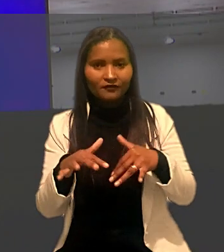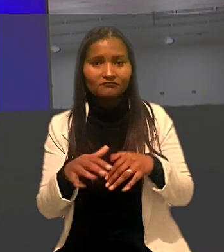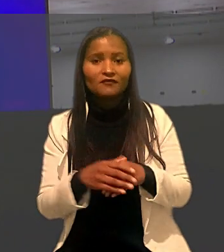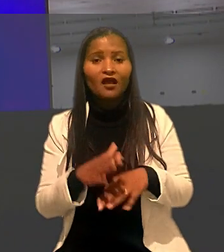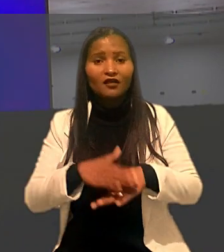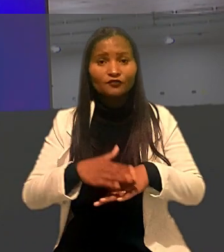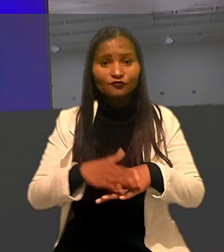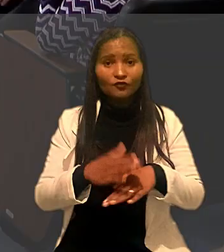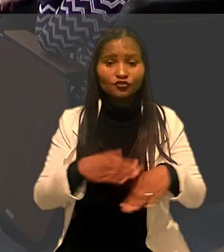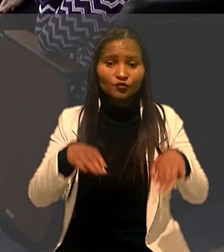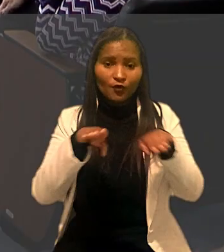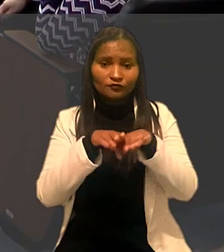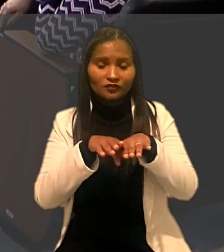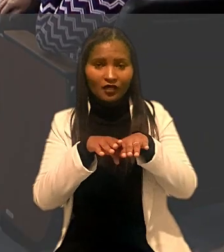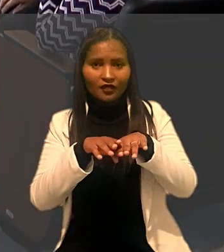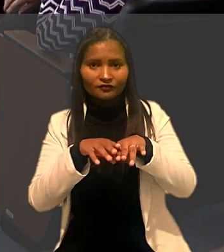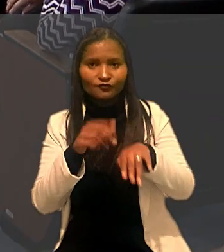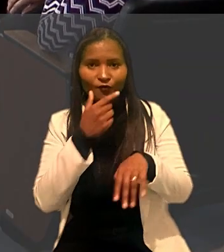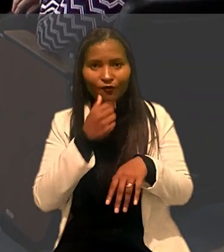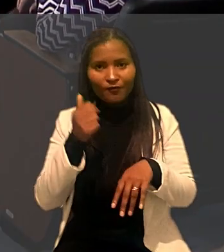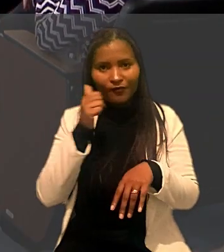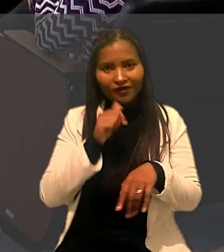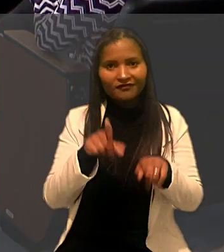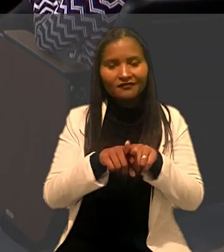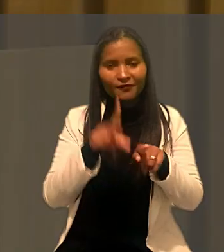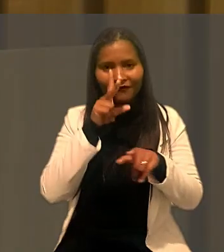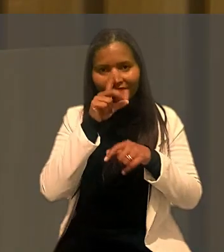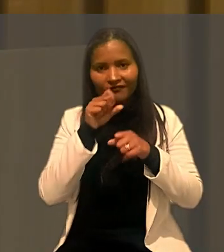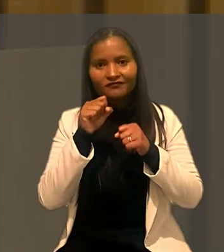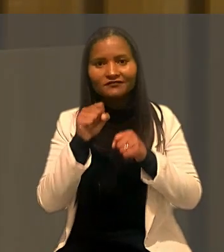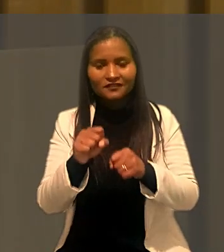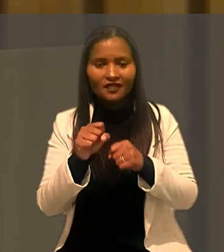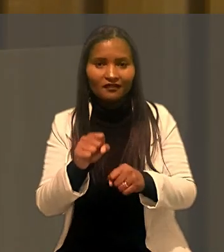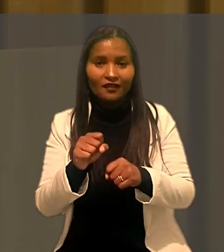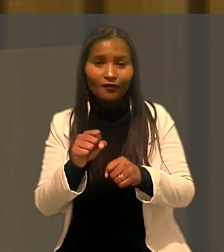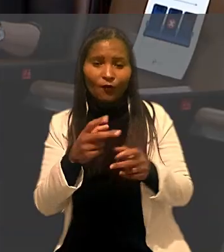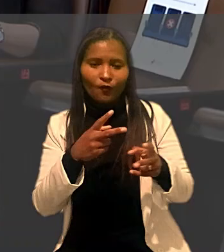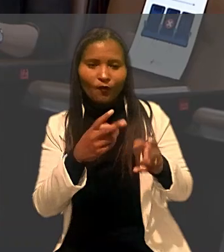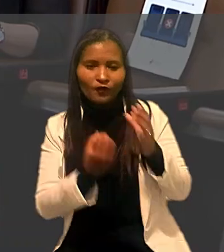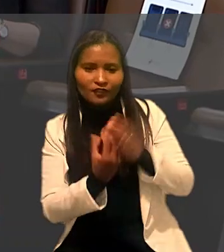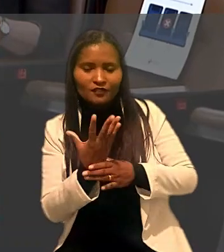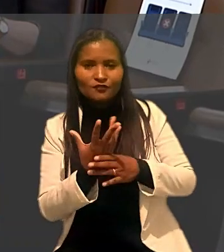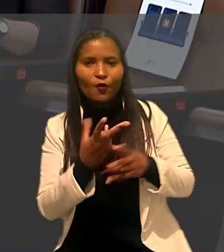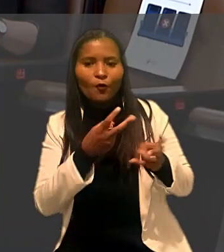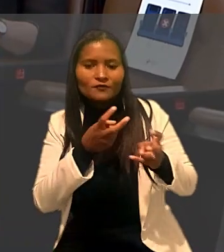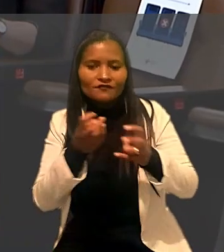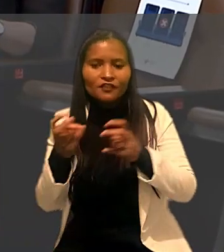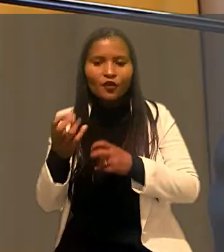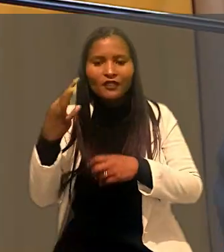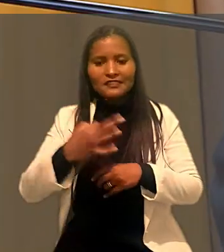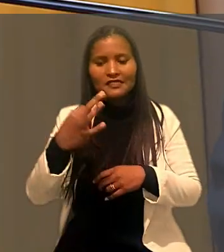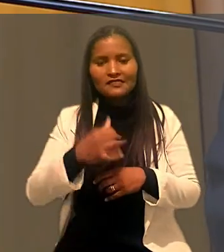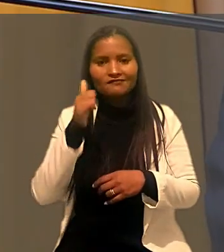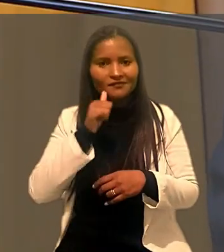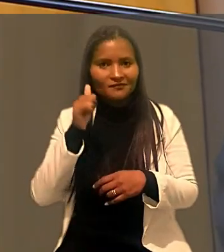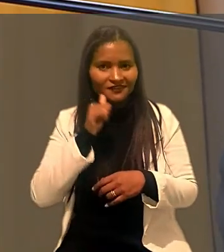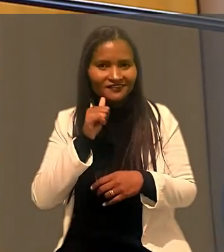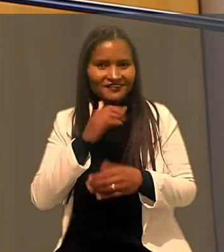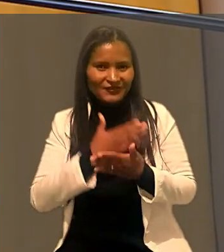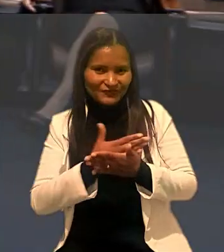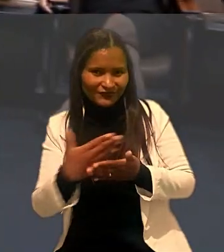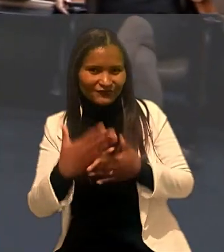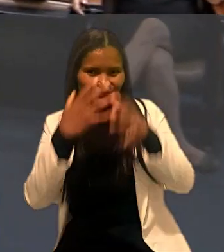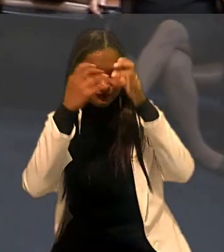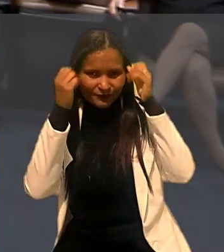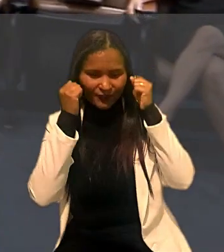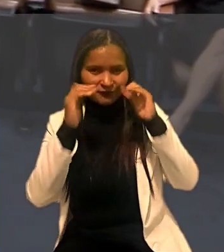de igualdade de gênero também foram fortalecidas com a instituição do Observatório Excelências Femininas. A iniciativa do Tribunal e da Escola